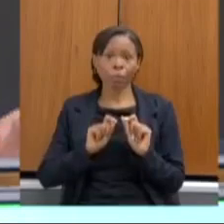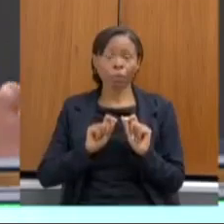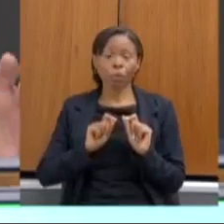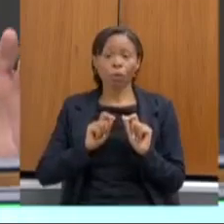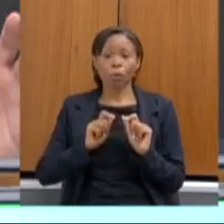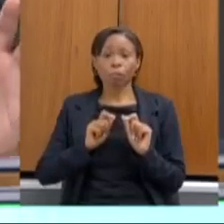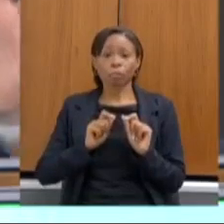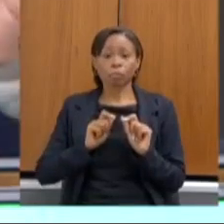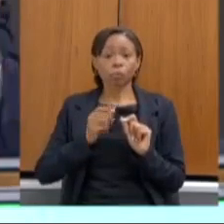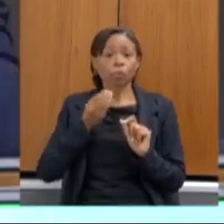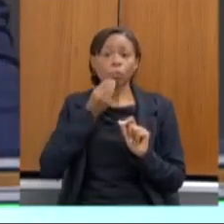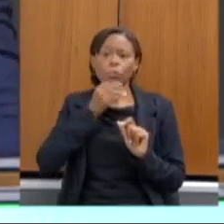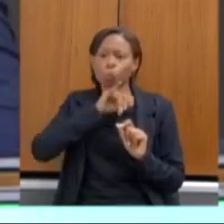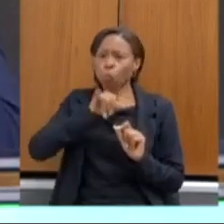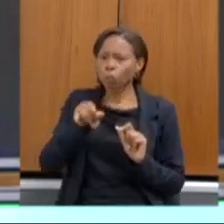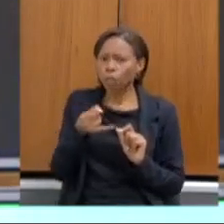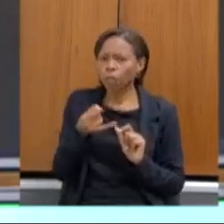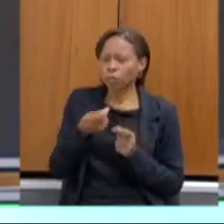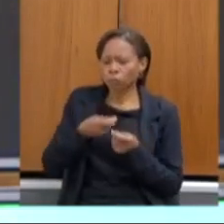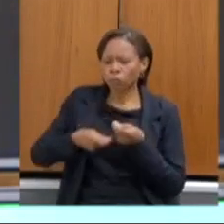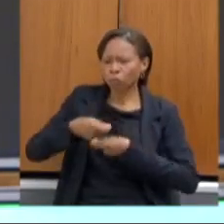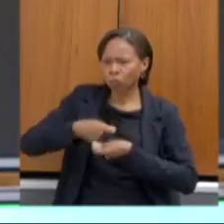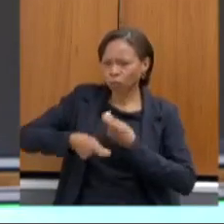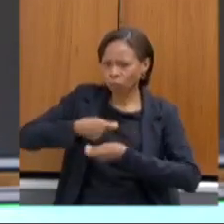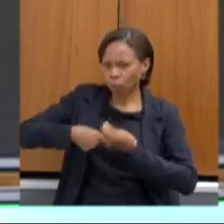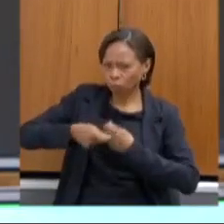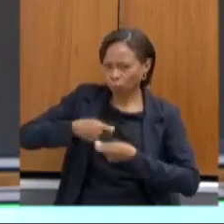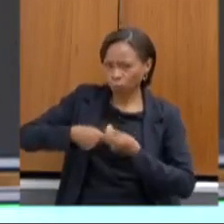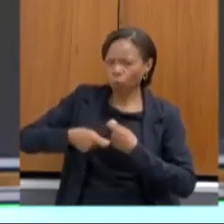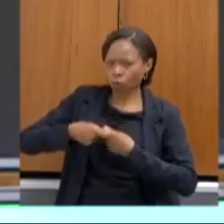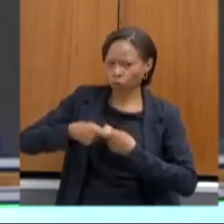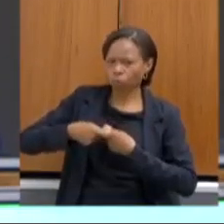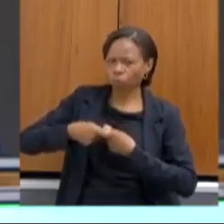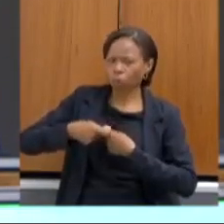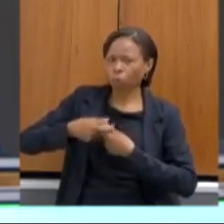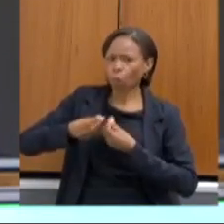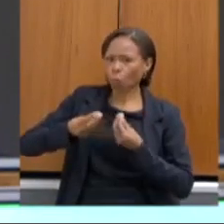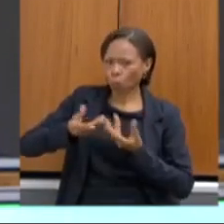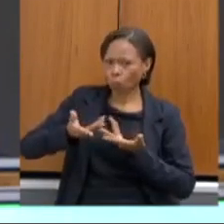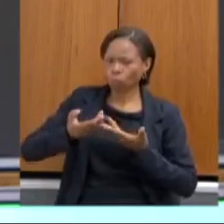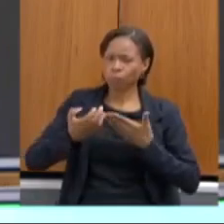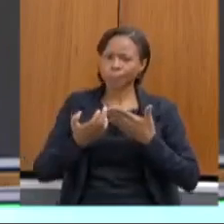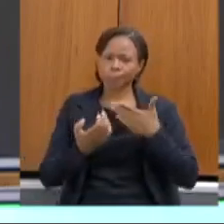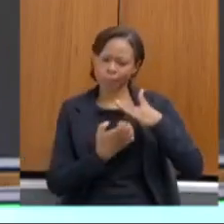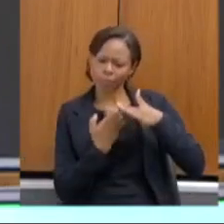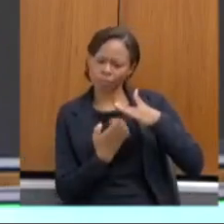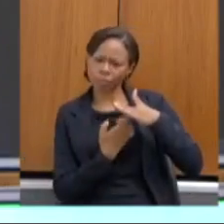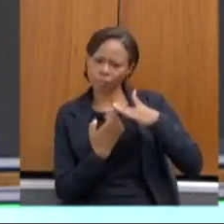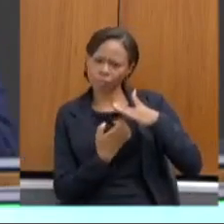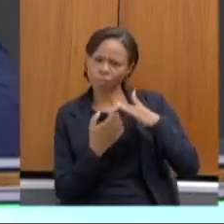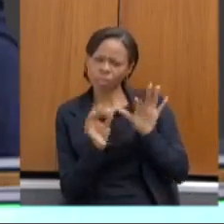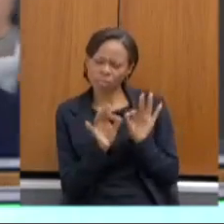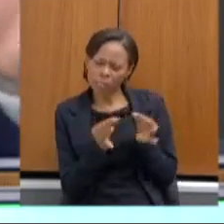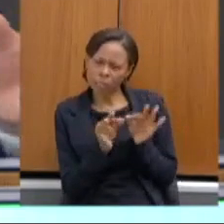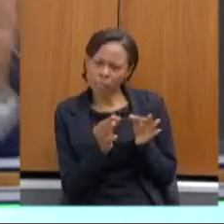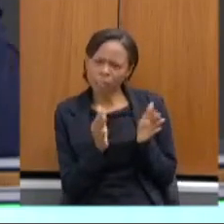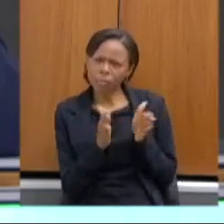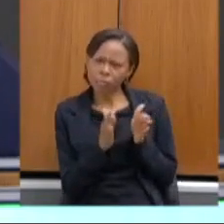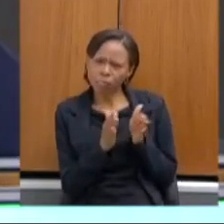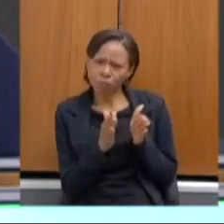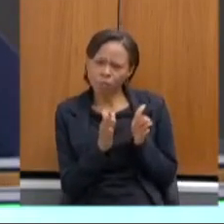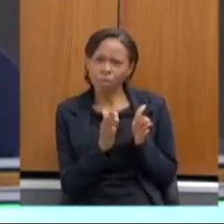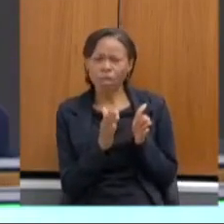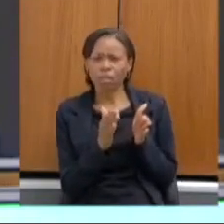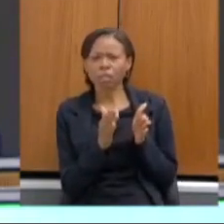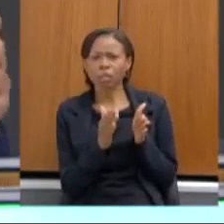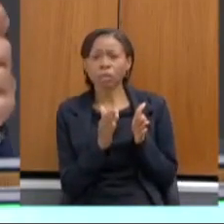que que é esse circuito Nossa conectamos pequenos empreendimento sejam empresas sejam cooperativas são grandes